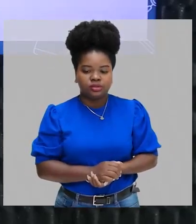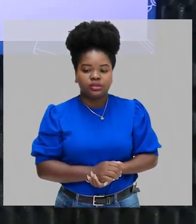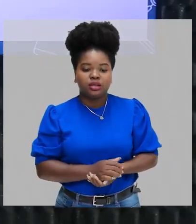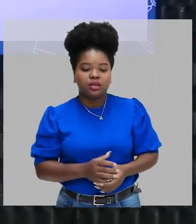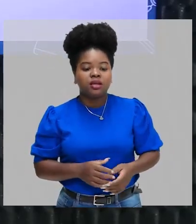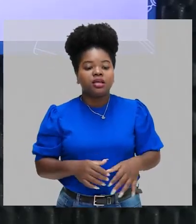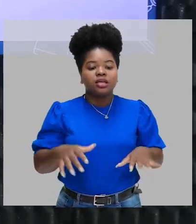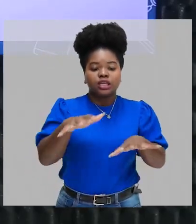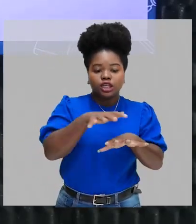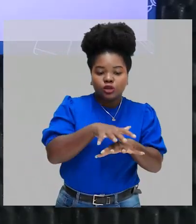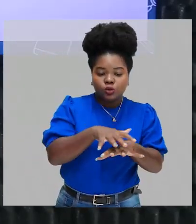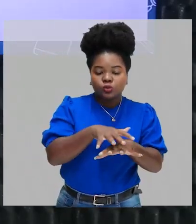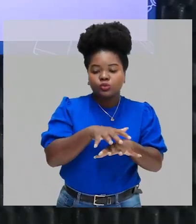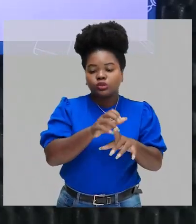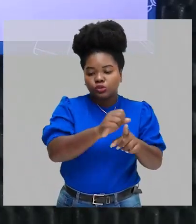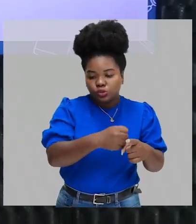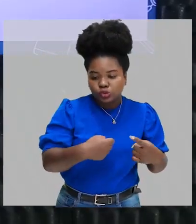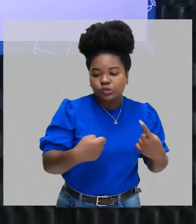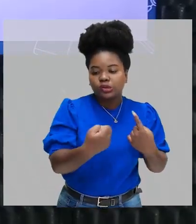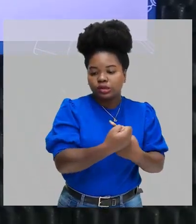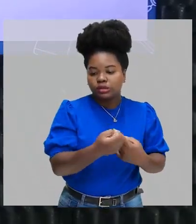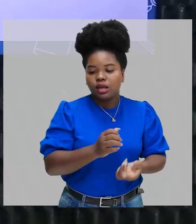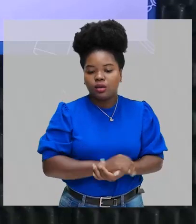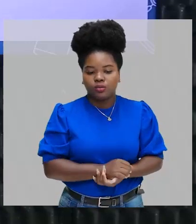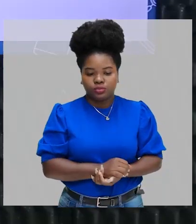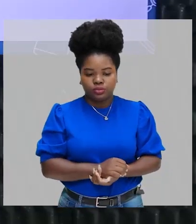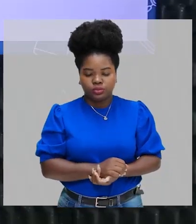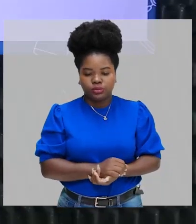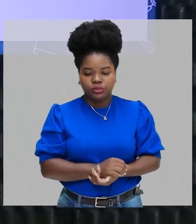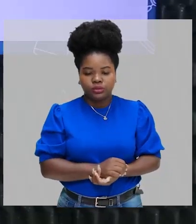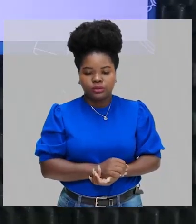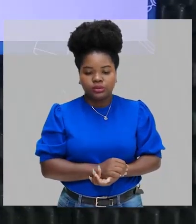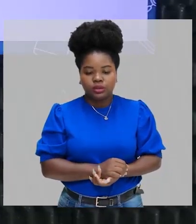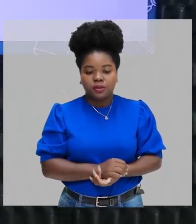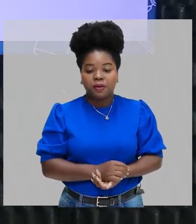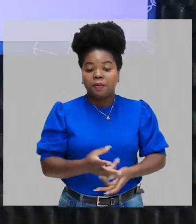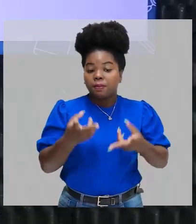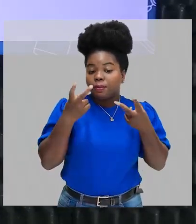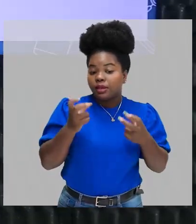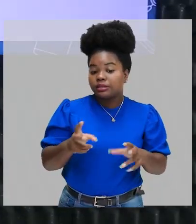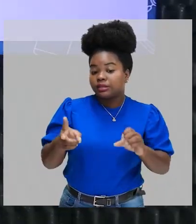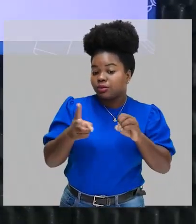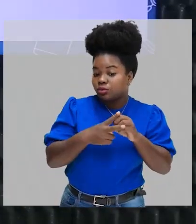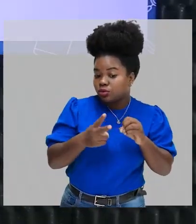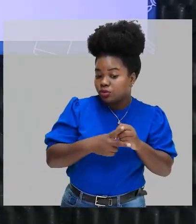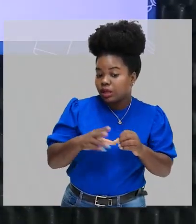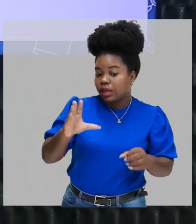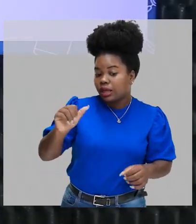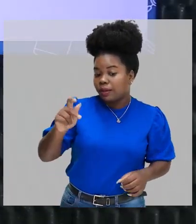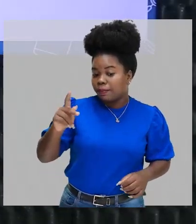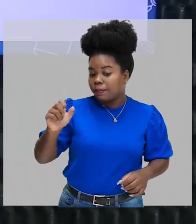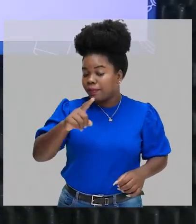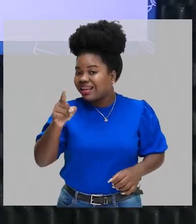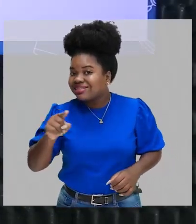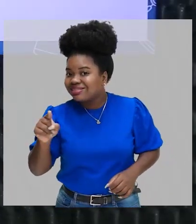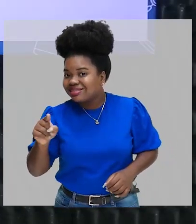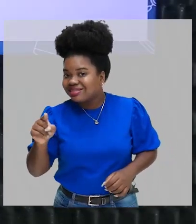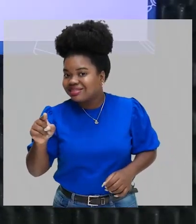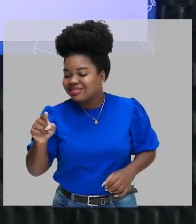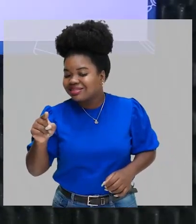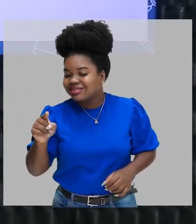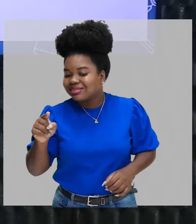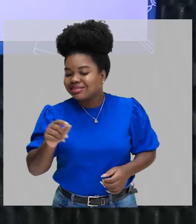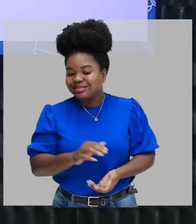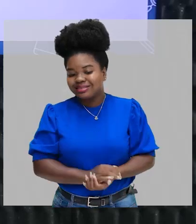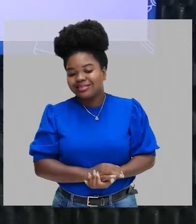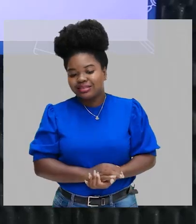inclusão social. Atenção para o verbo que eu estou utilizando aqui, tá? Eu estou dizendo que ela é capaz de promover. Eu não estou dizendo